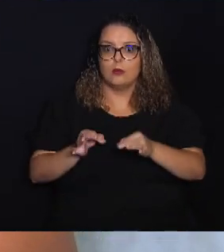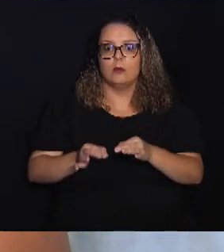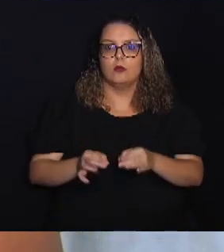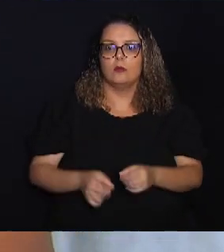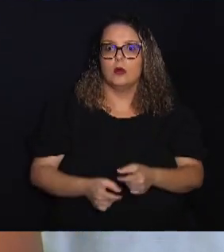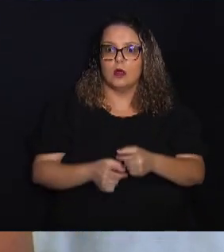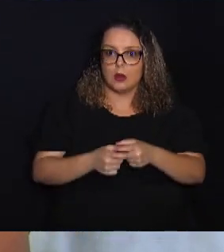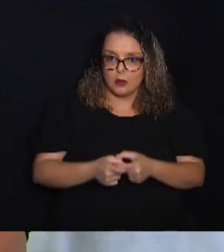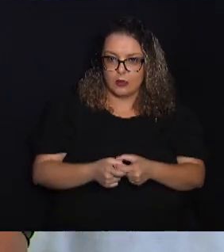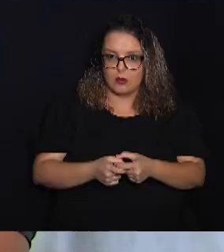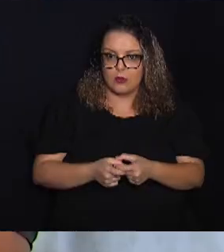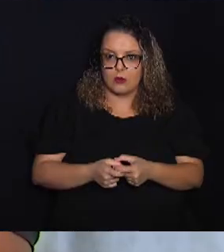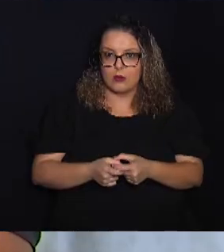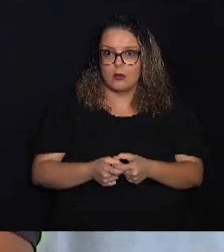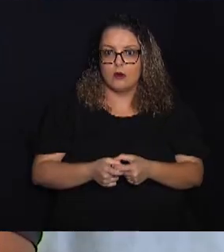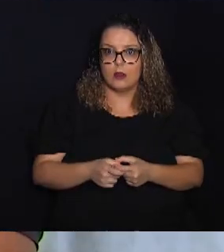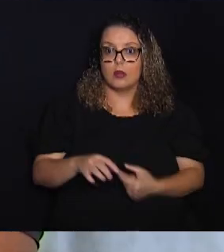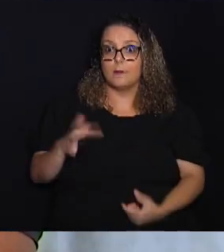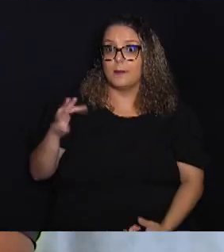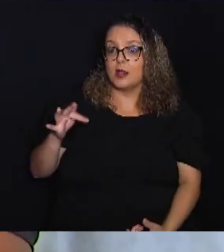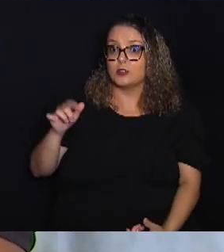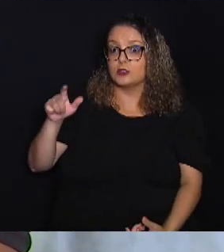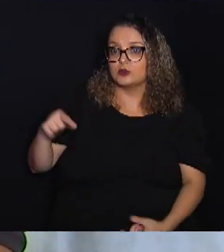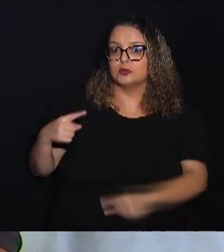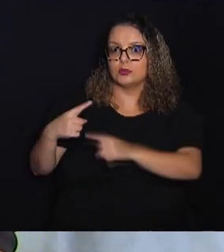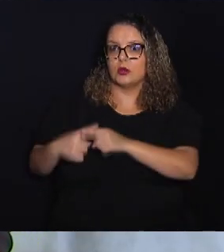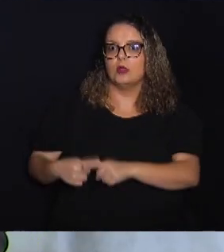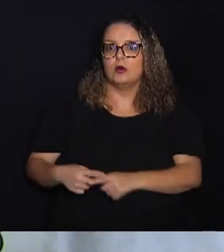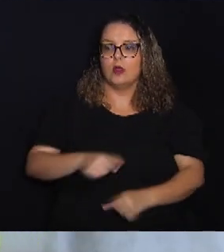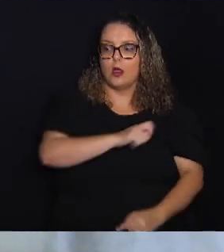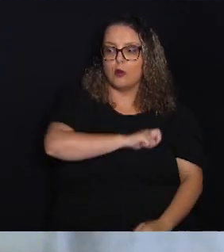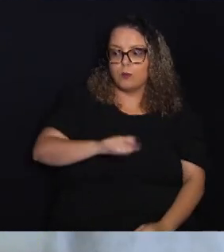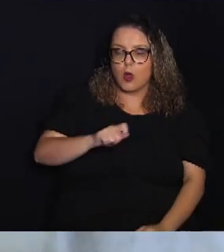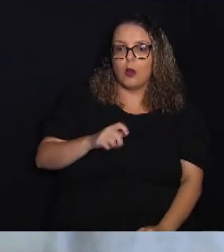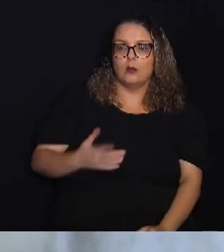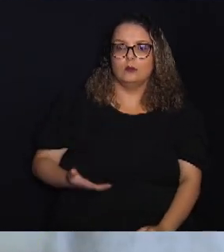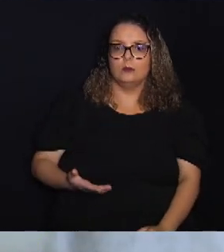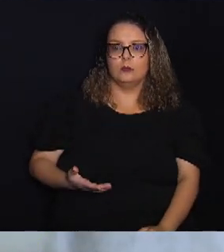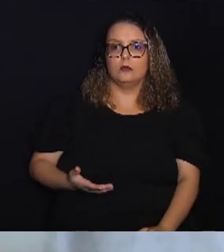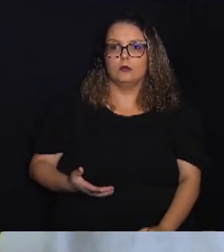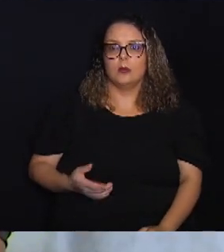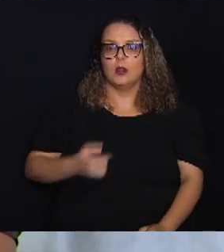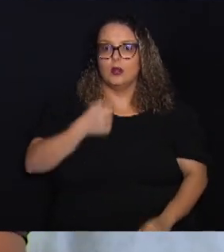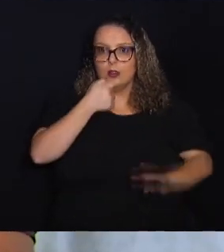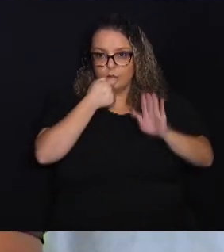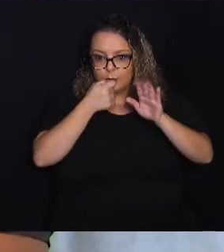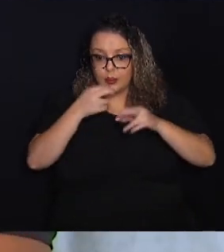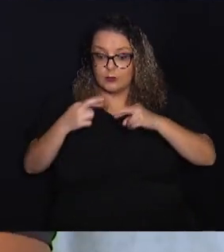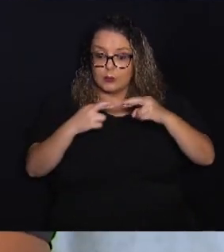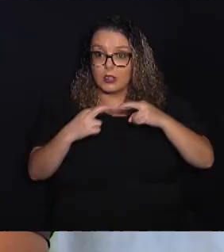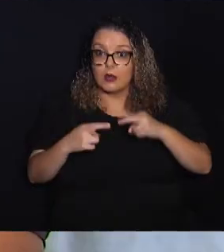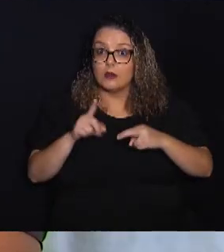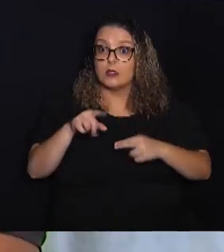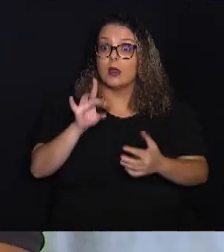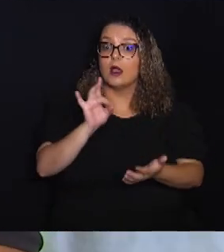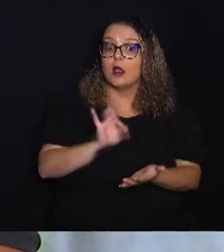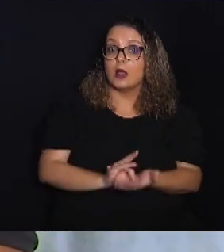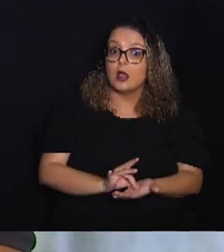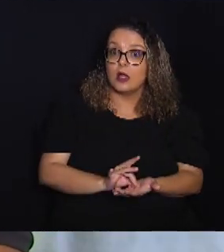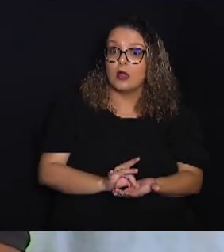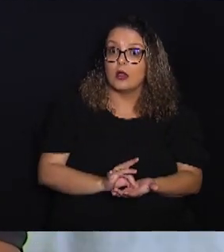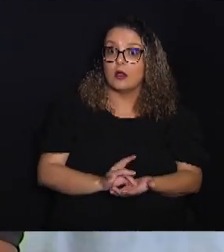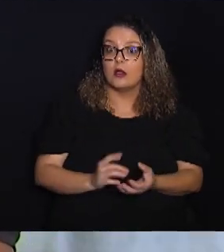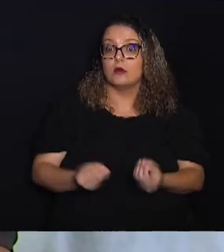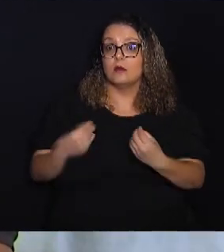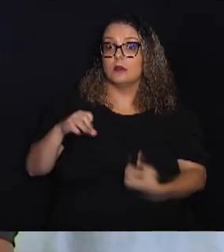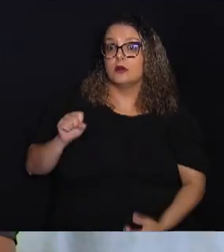juiz, pego a bola e machuco o adversário ou dou uma bolada no adversário. Então o juiz vai analisar, ver